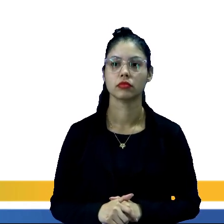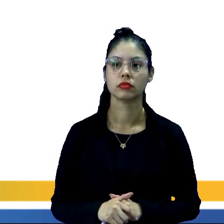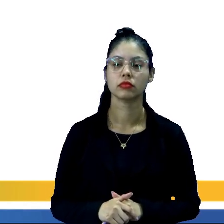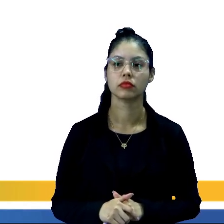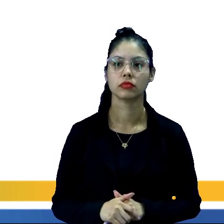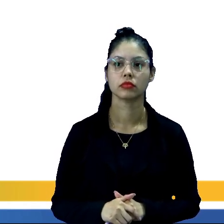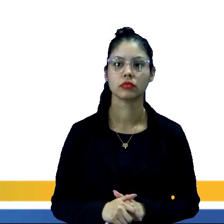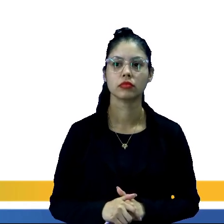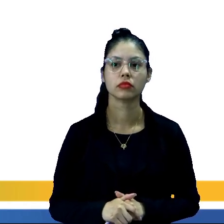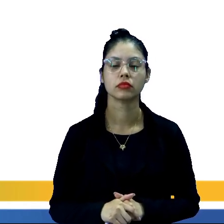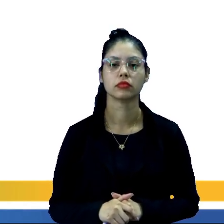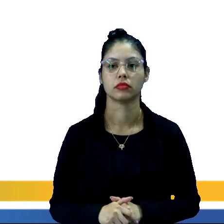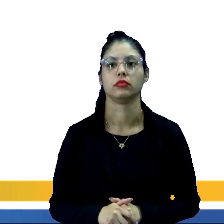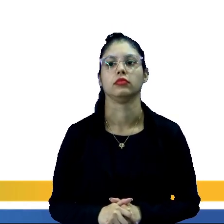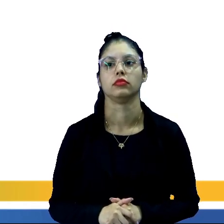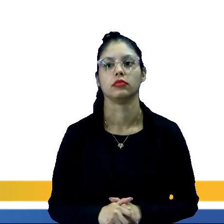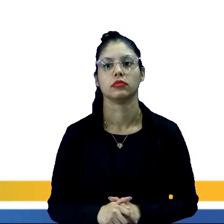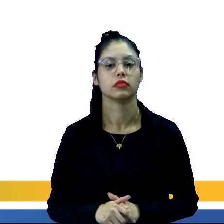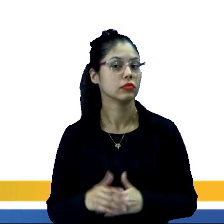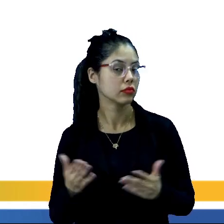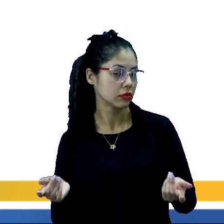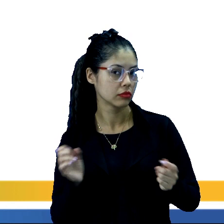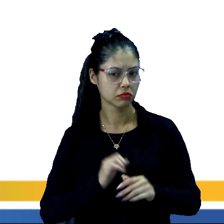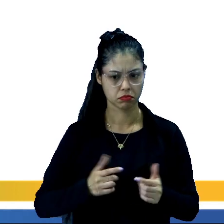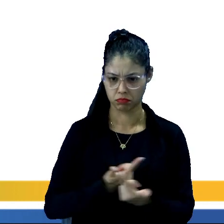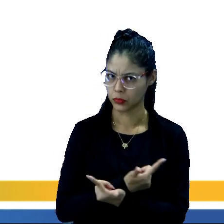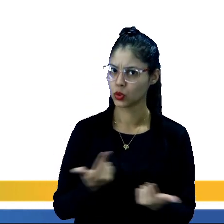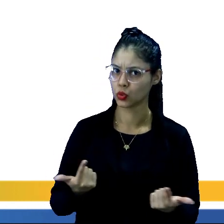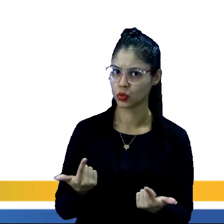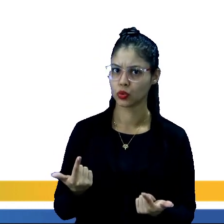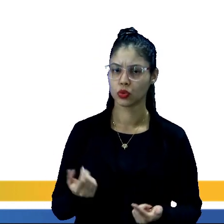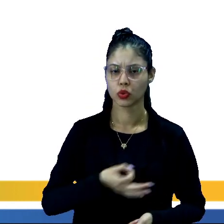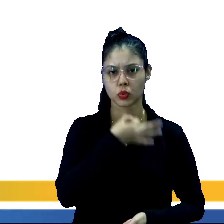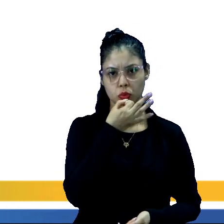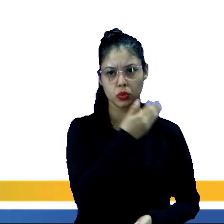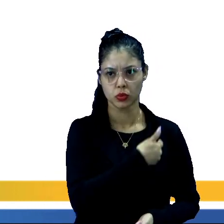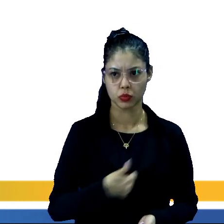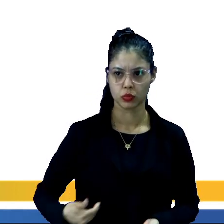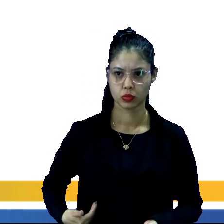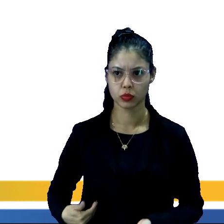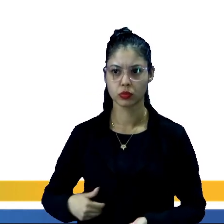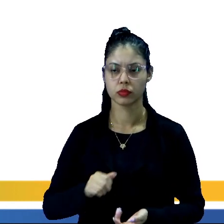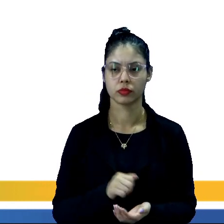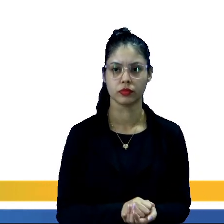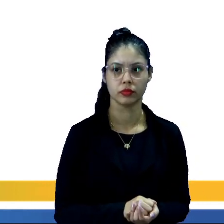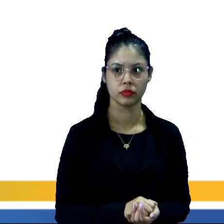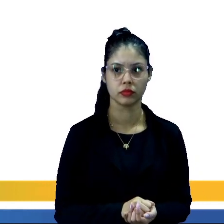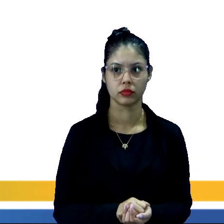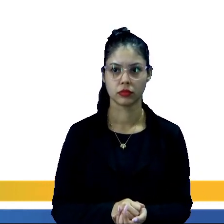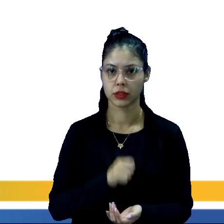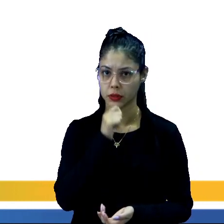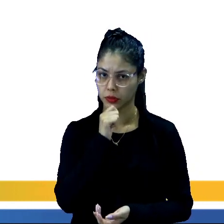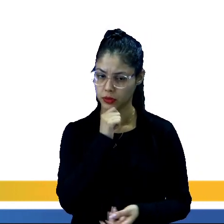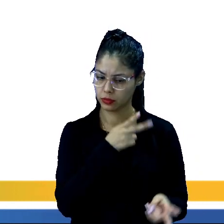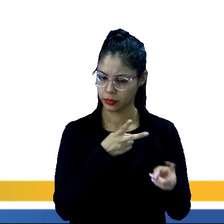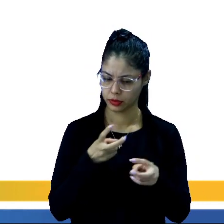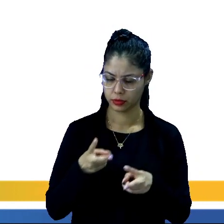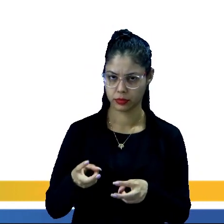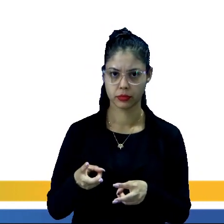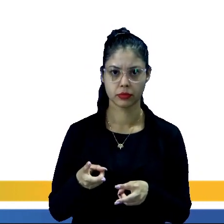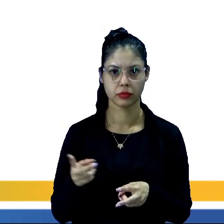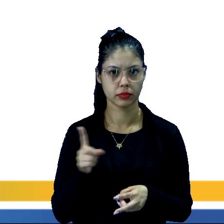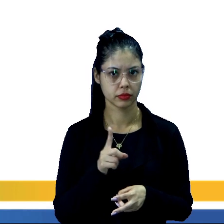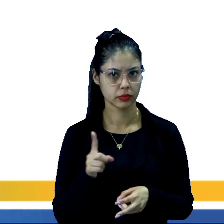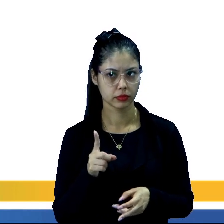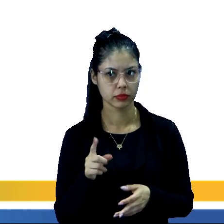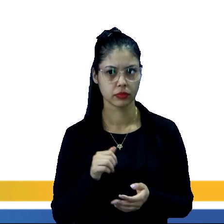la opinião privada. Então, por sorte, a opinião pública, todavia, né, não se deu conta ainda que